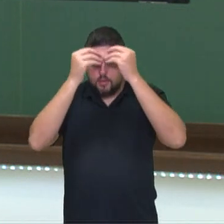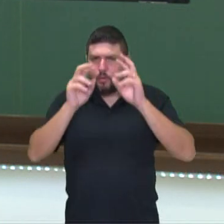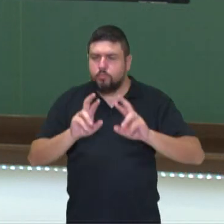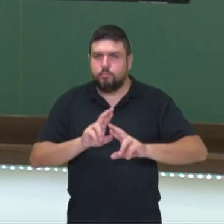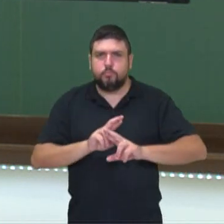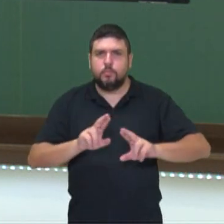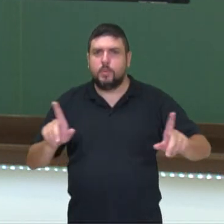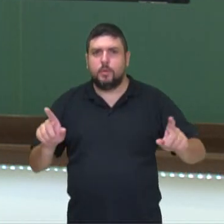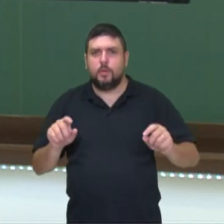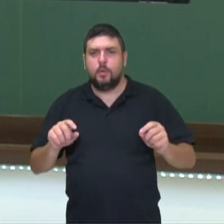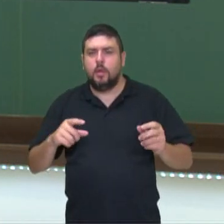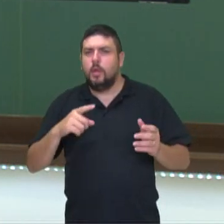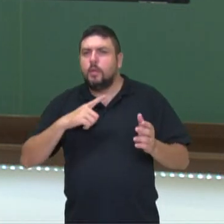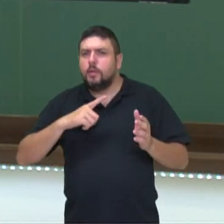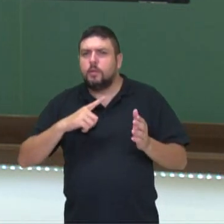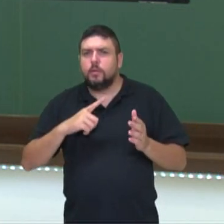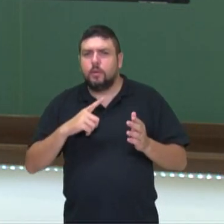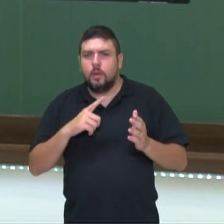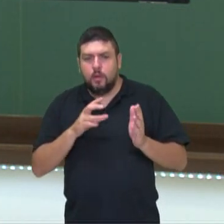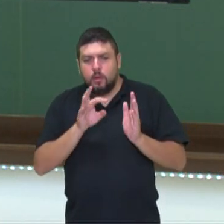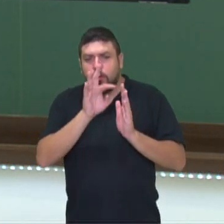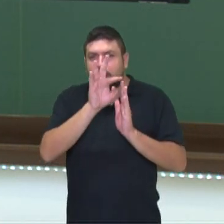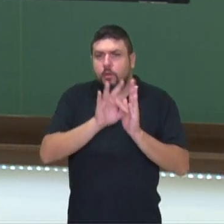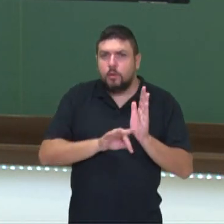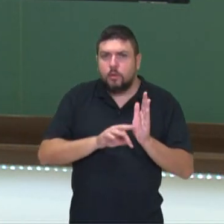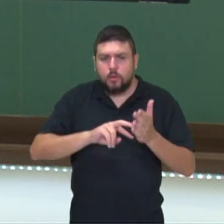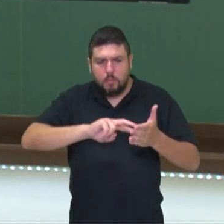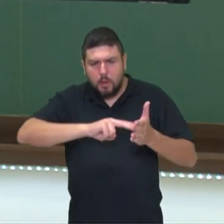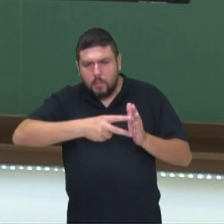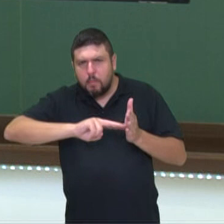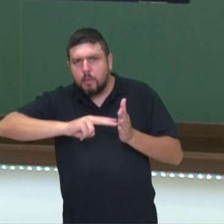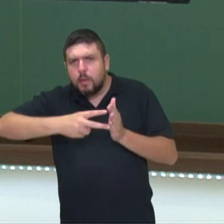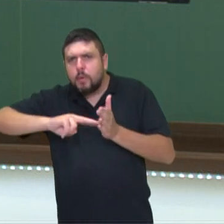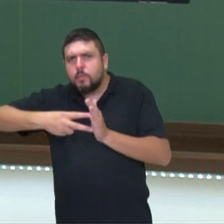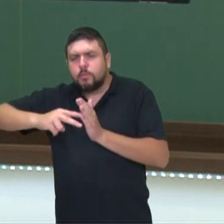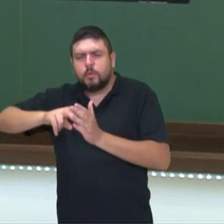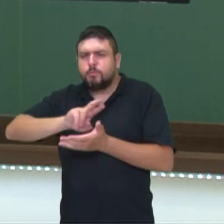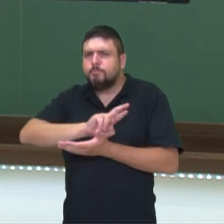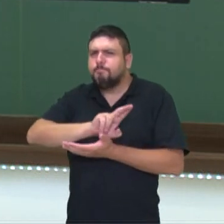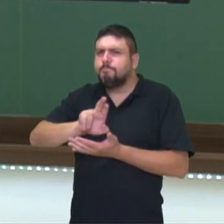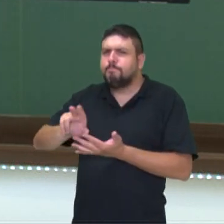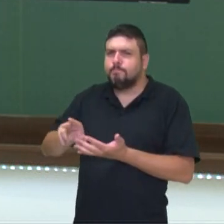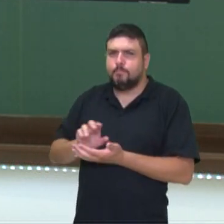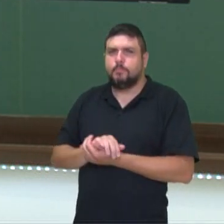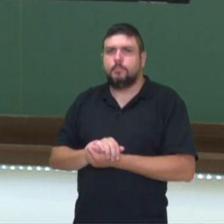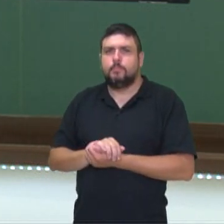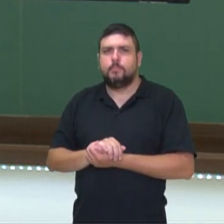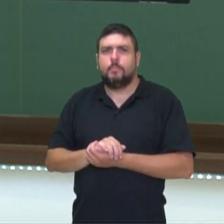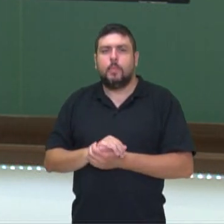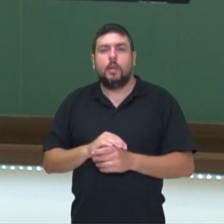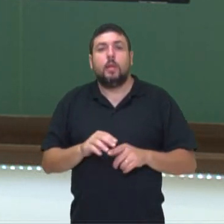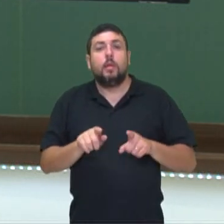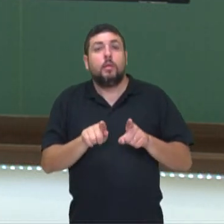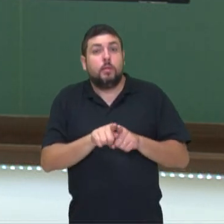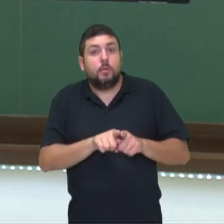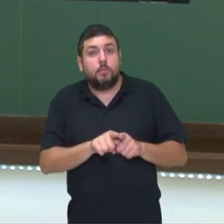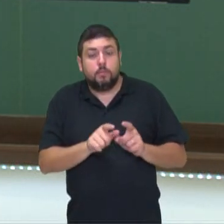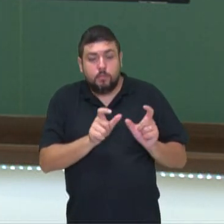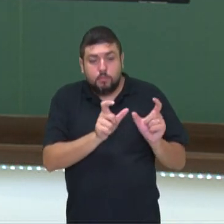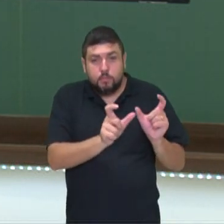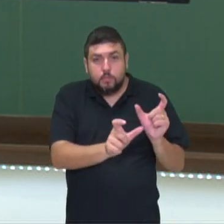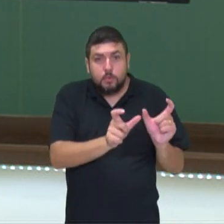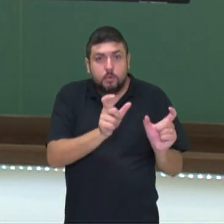muitos sentidos nós conseguimos retirar na compreensão de uma fábula, um apreço com a palavra de